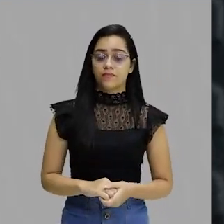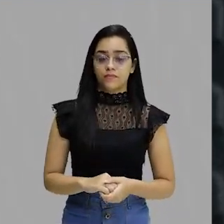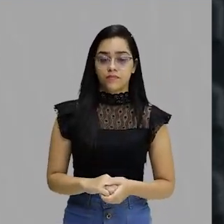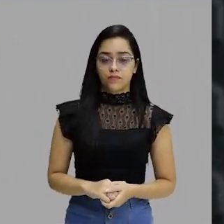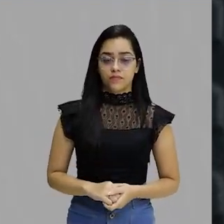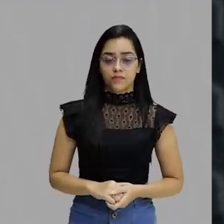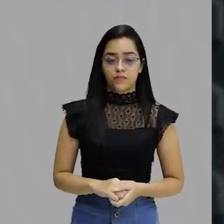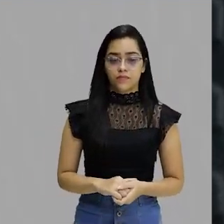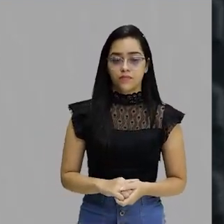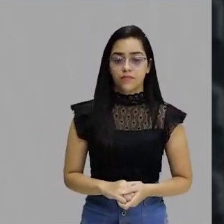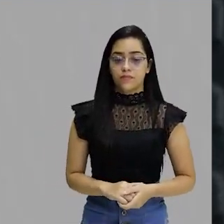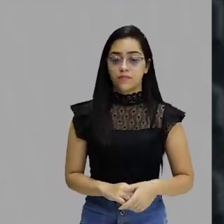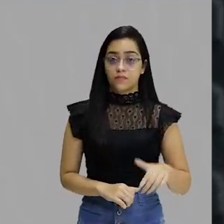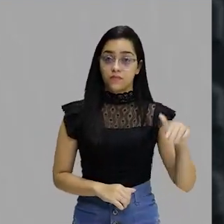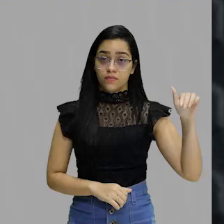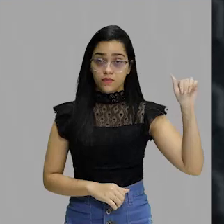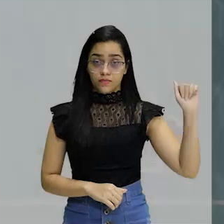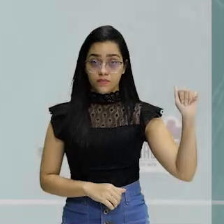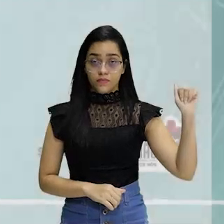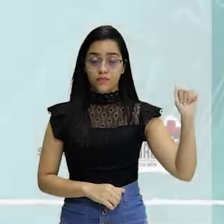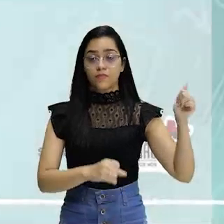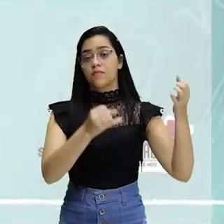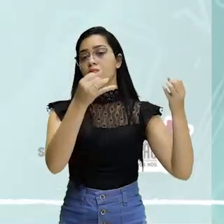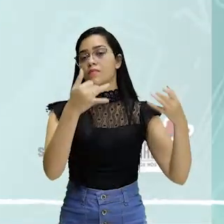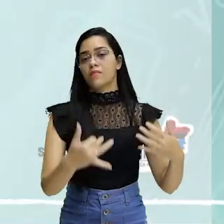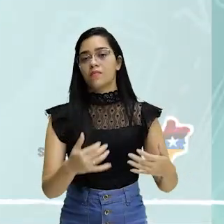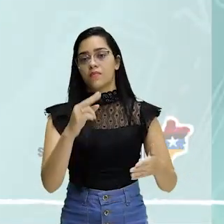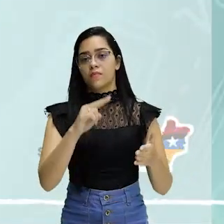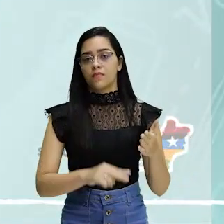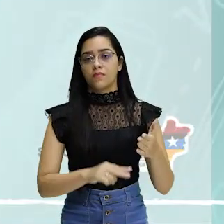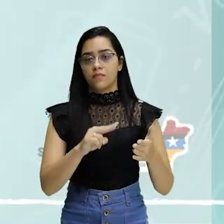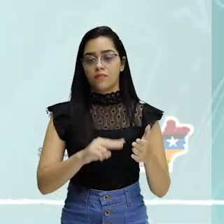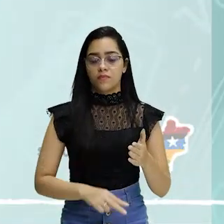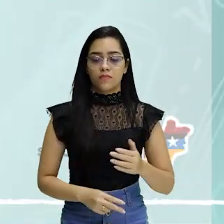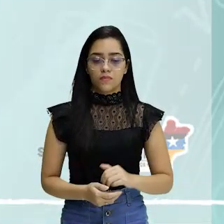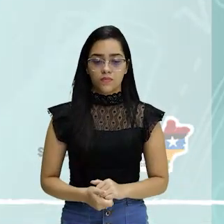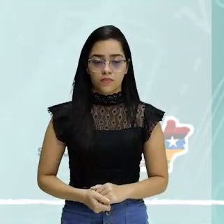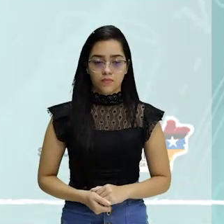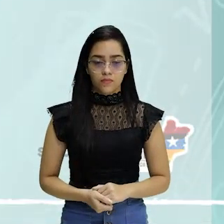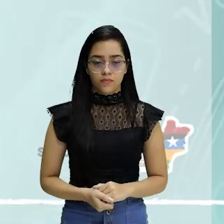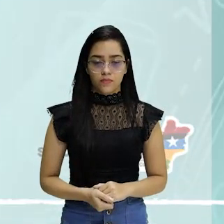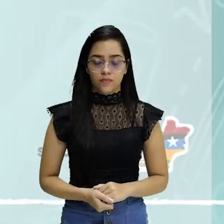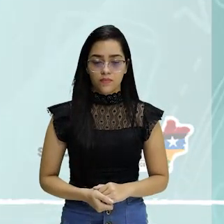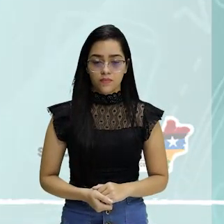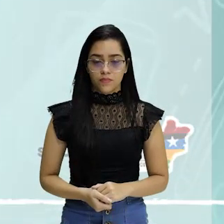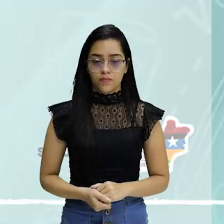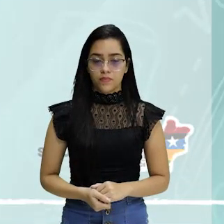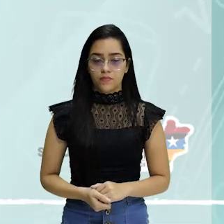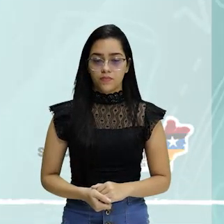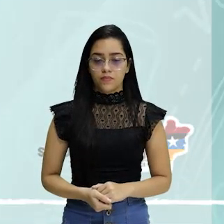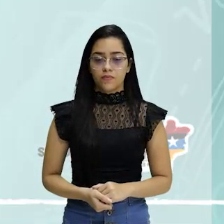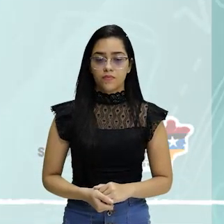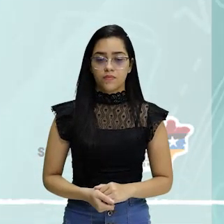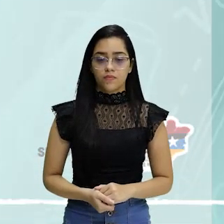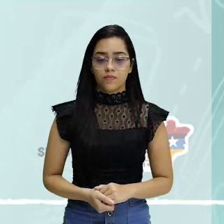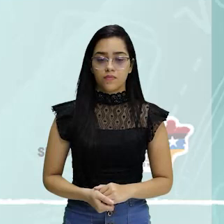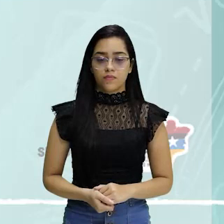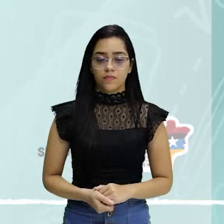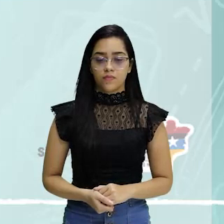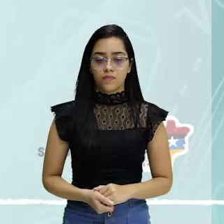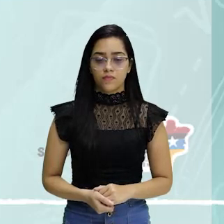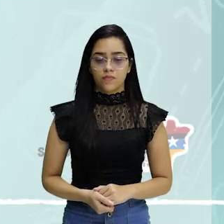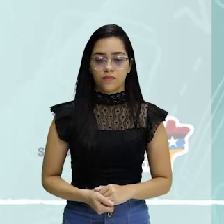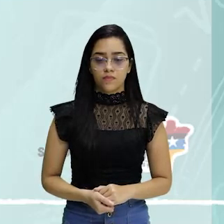errado, né? A letra A, ela diz o seguinte: o predatismo é uma relação